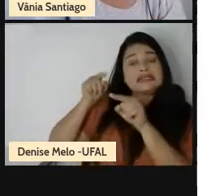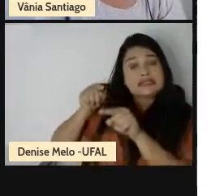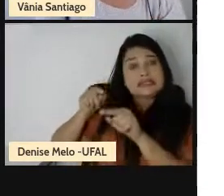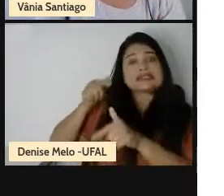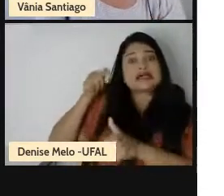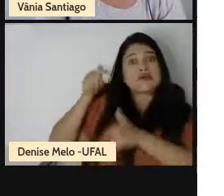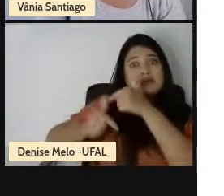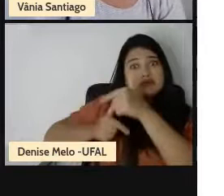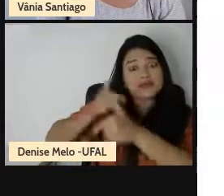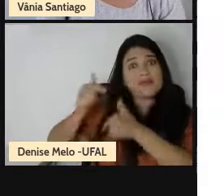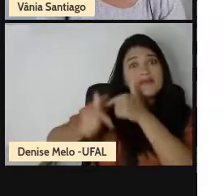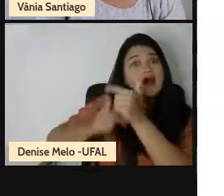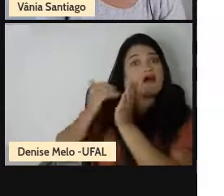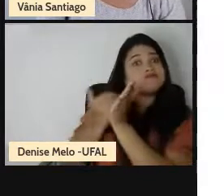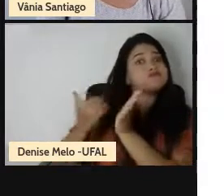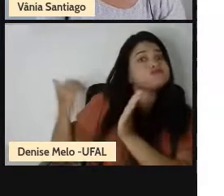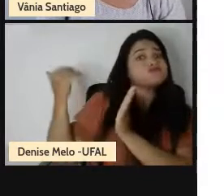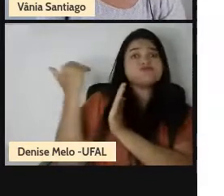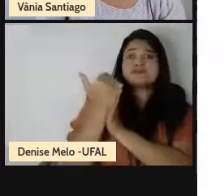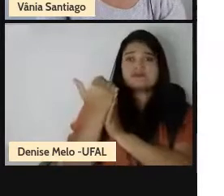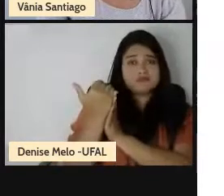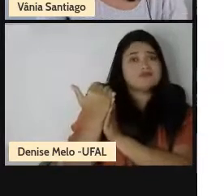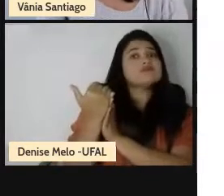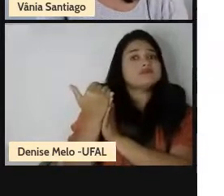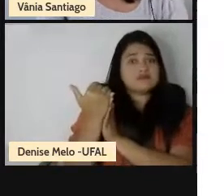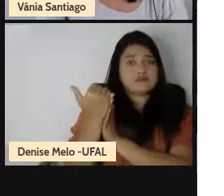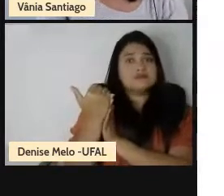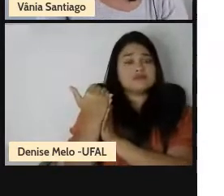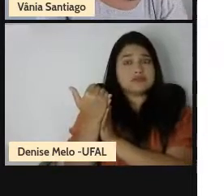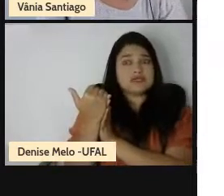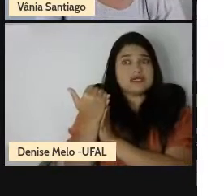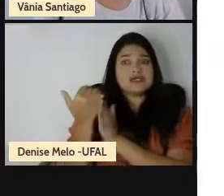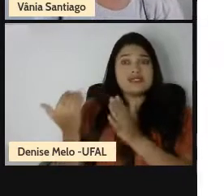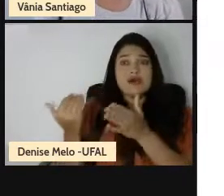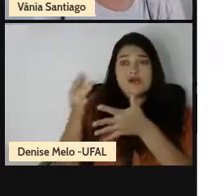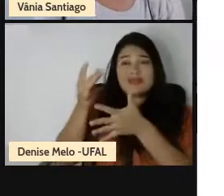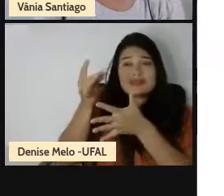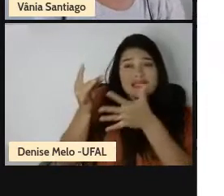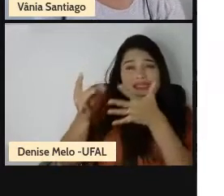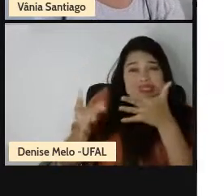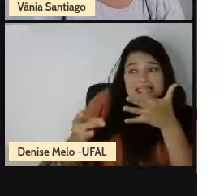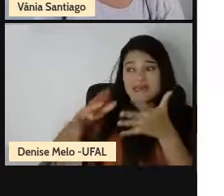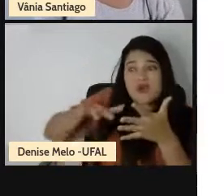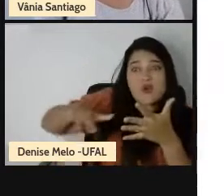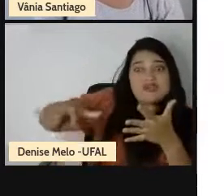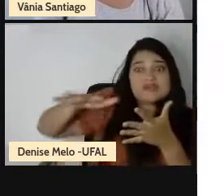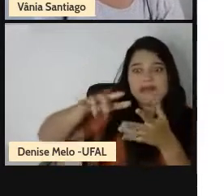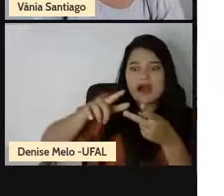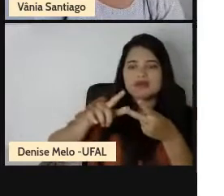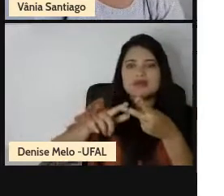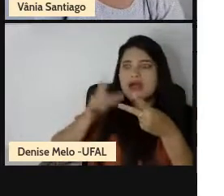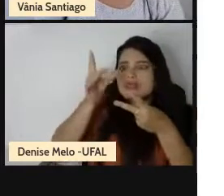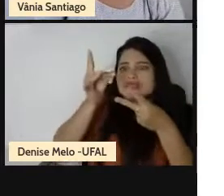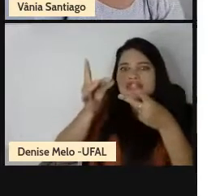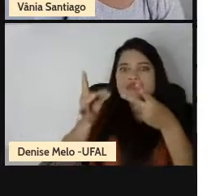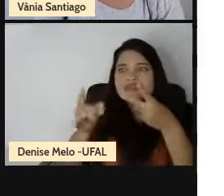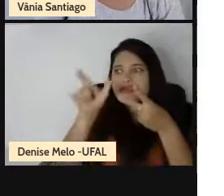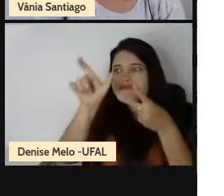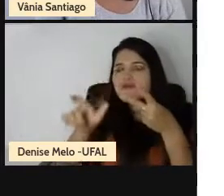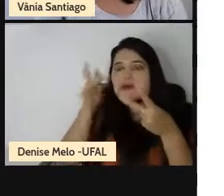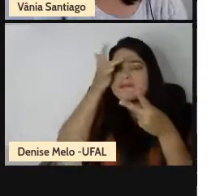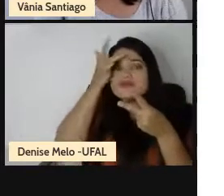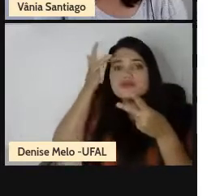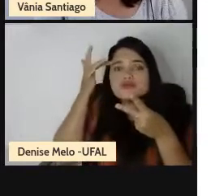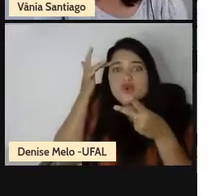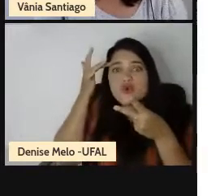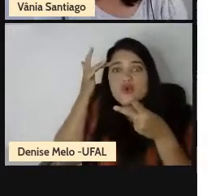de valoração. Então, descrever um espaço, descrever uma pessoa a partir da língua de sinais